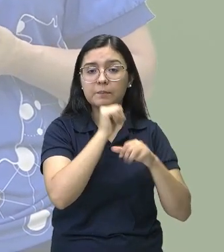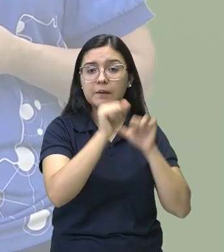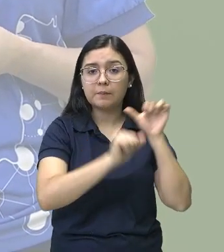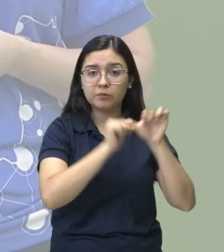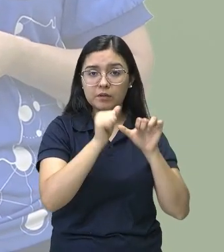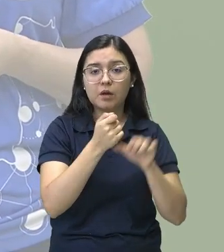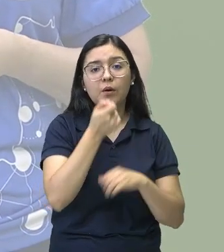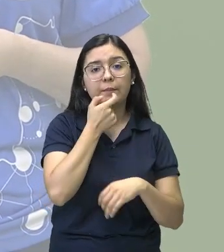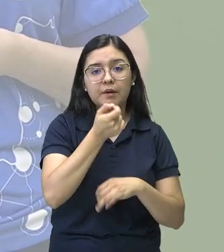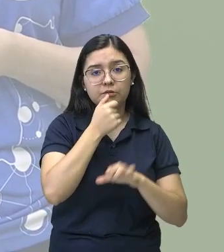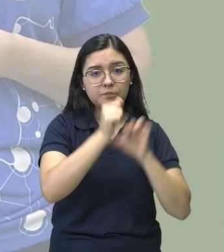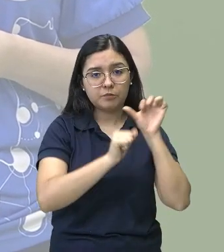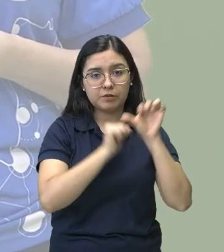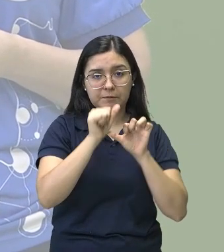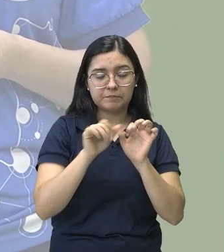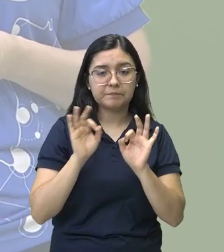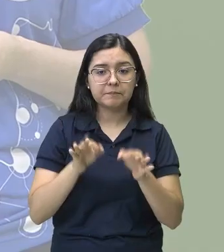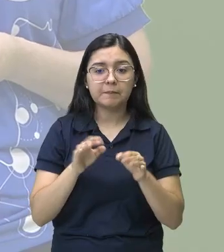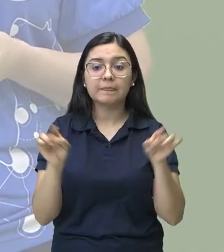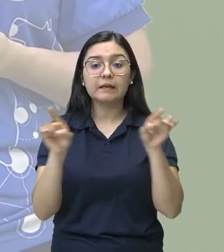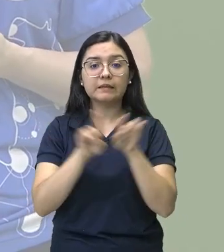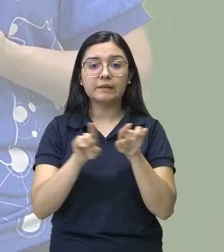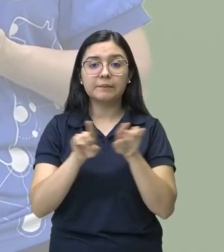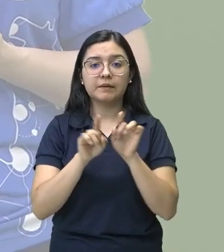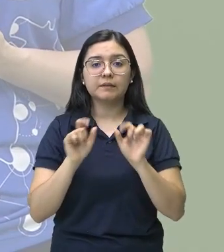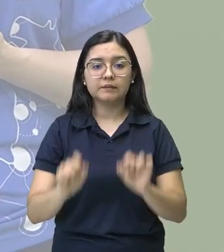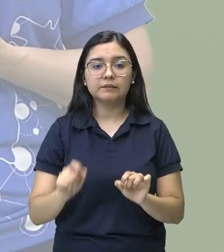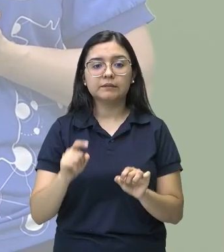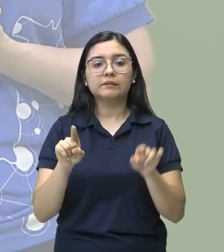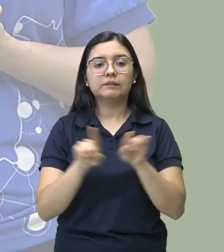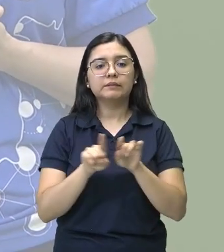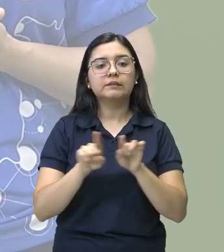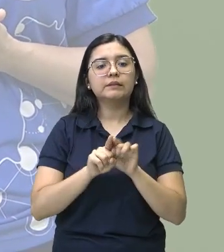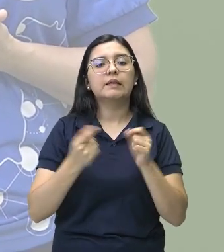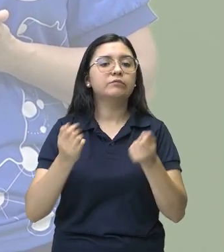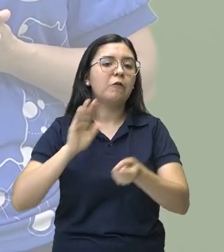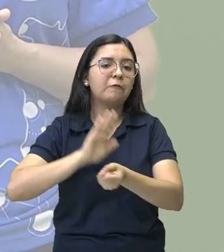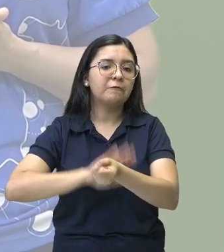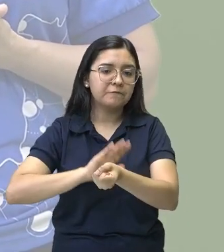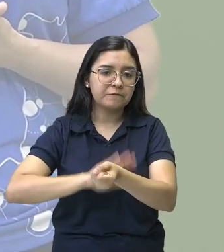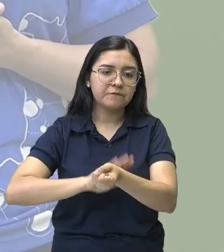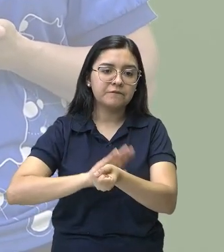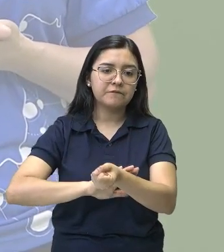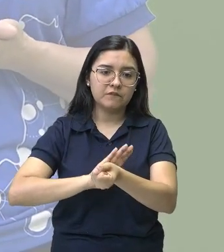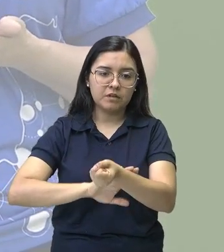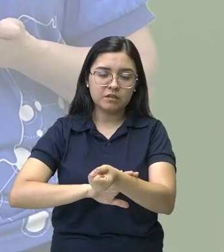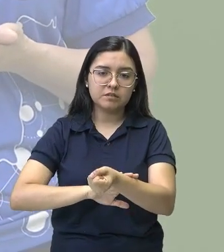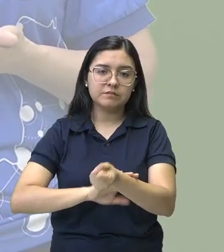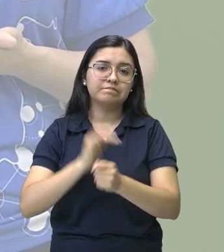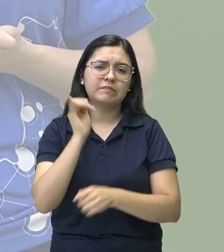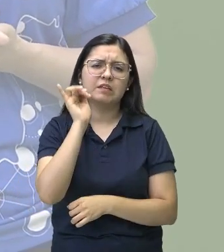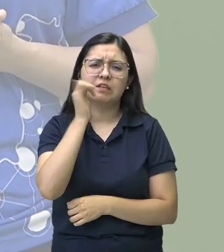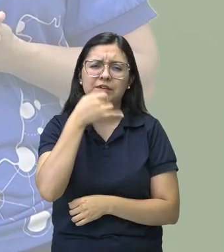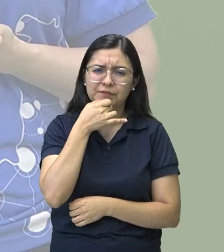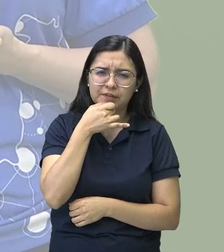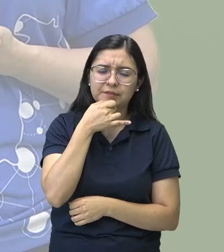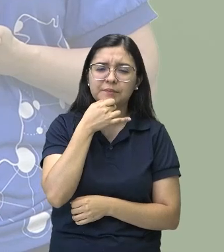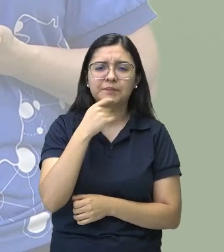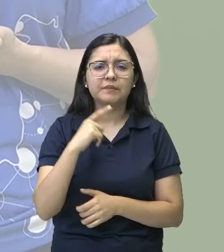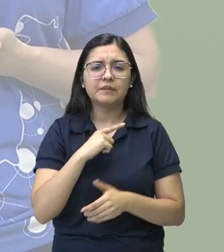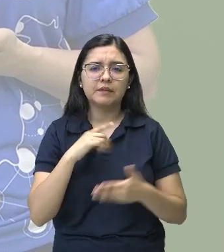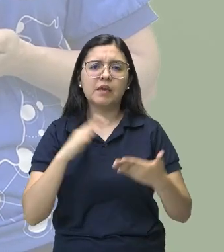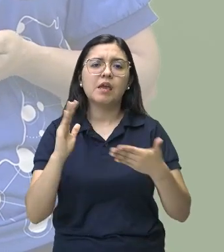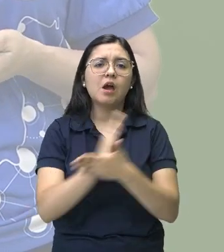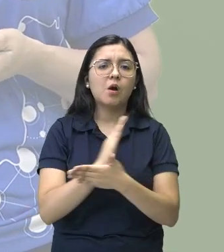essa medicação. Nós temos também aí a questão da dependência química. Infelizmente, existem